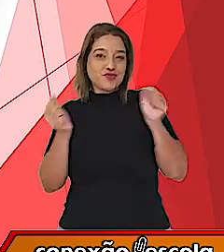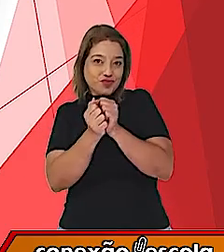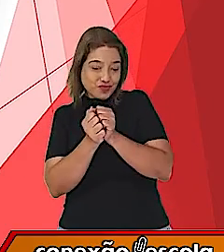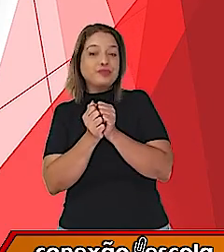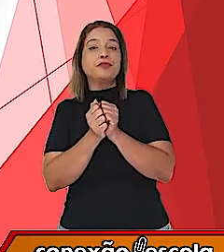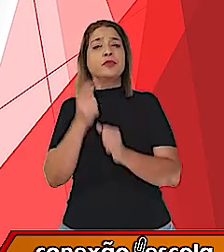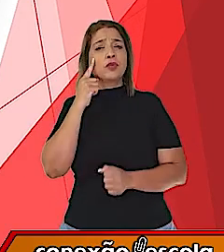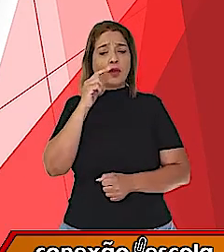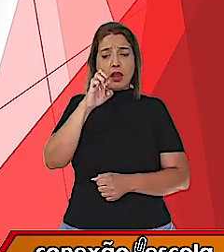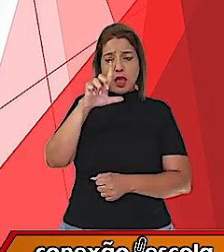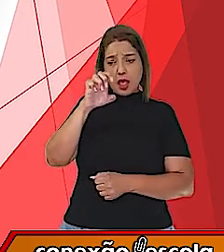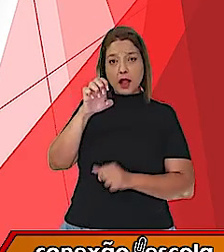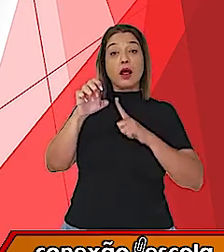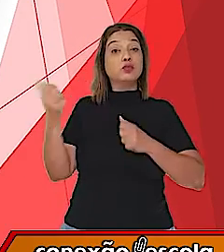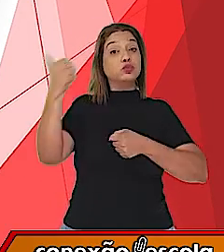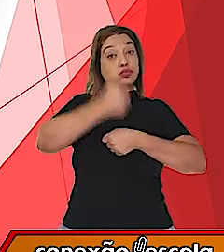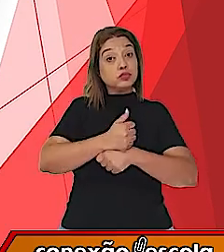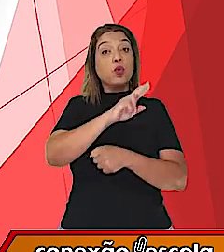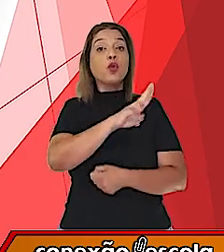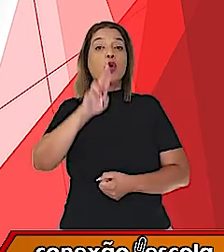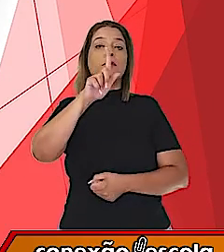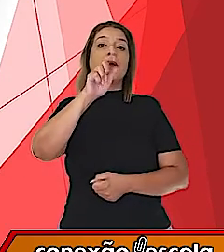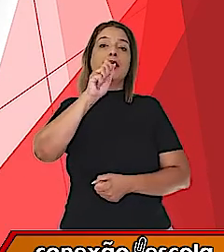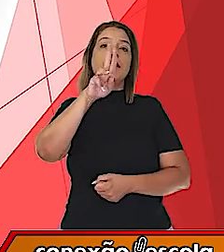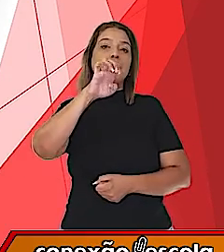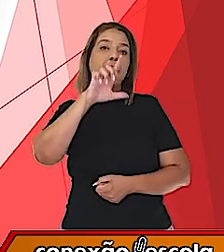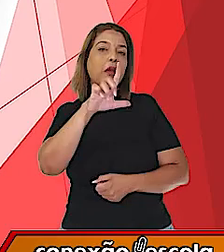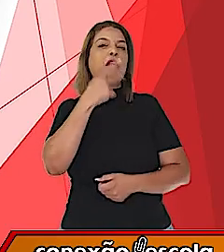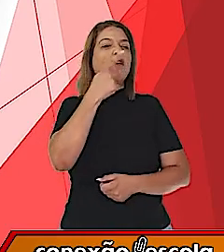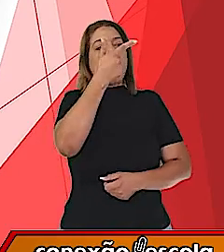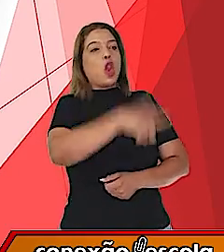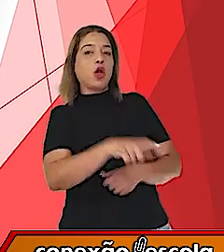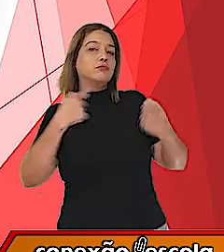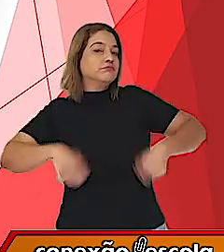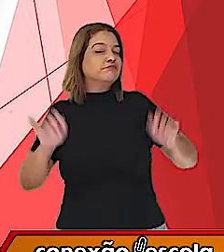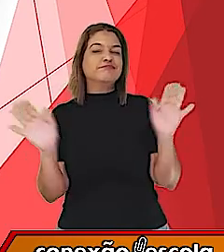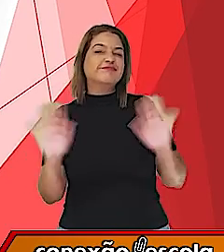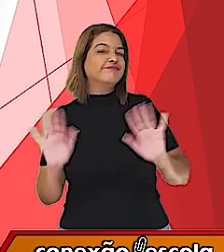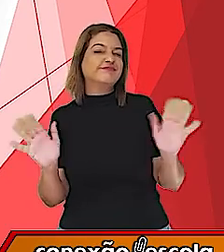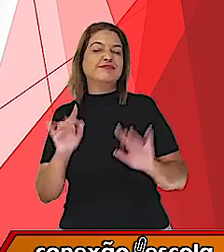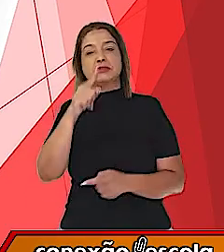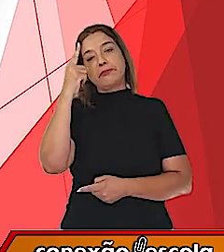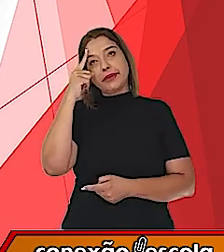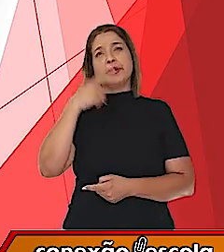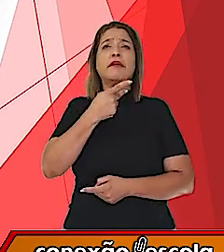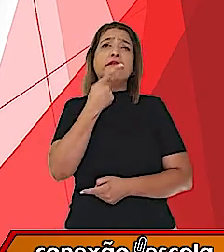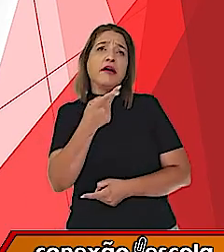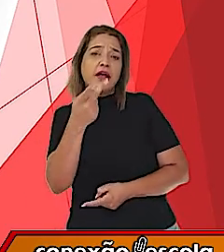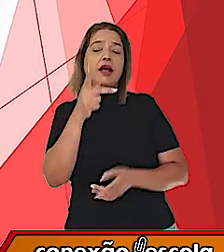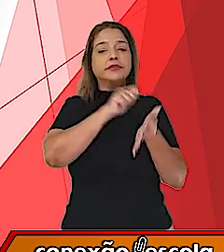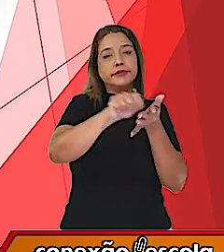que o pronome ele substitui Gabriel, sem precisar repeti-lo. Imagina ter que falar ou